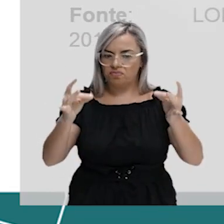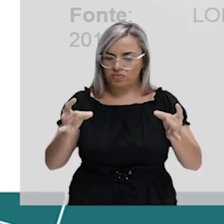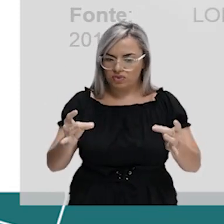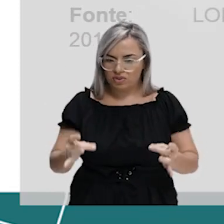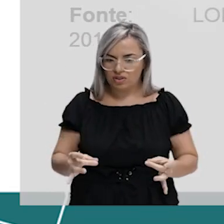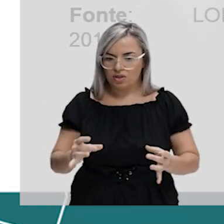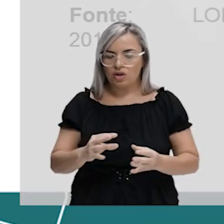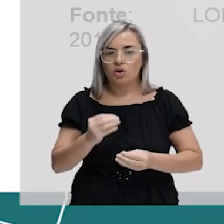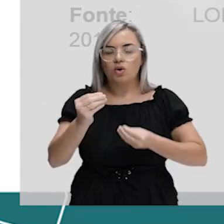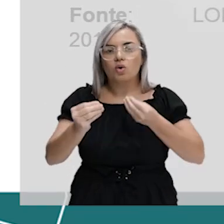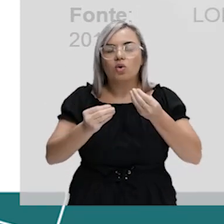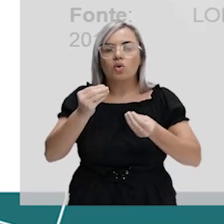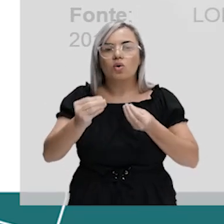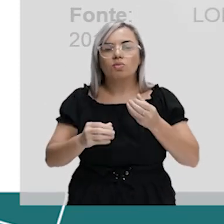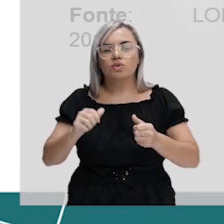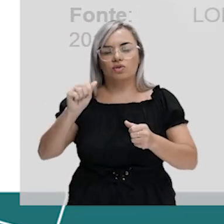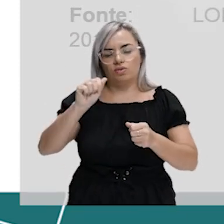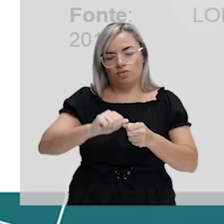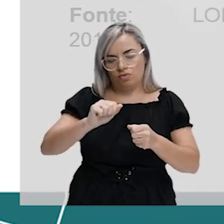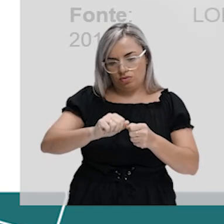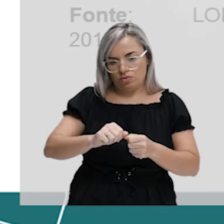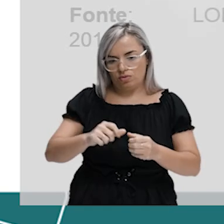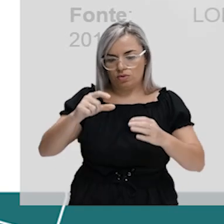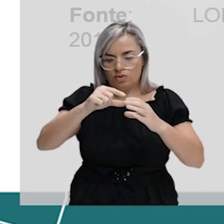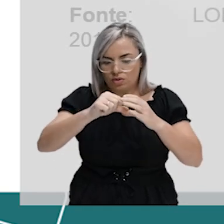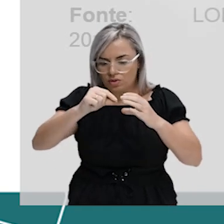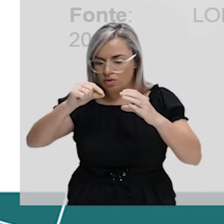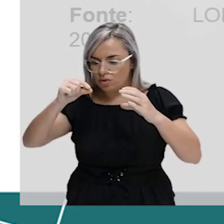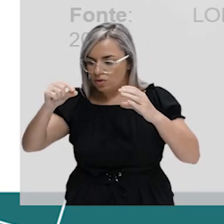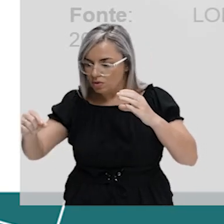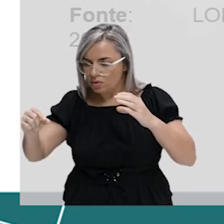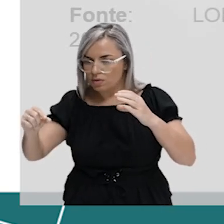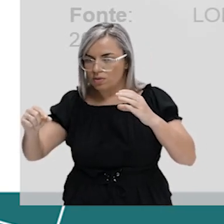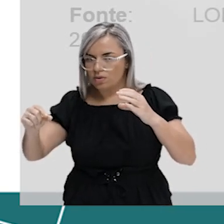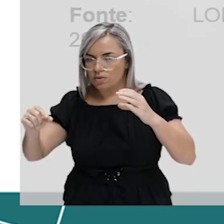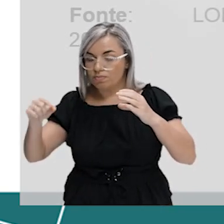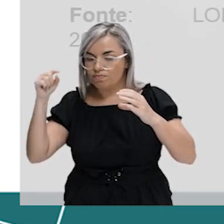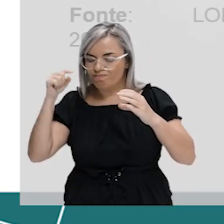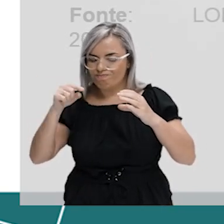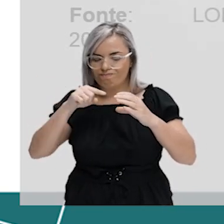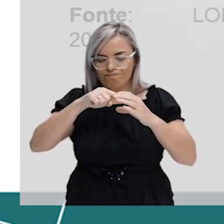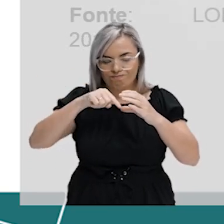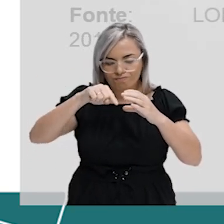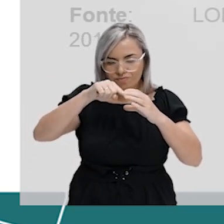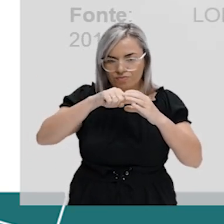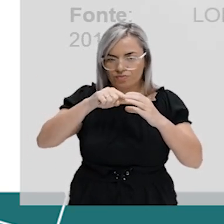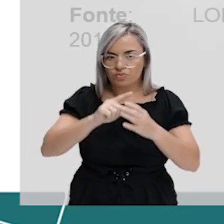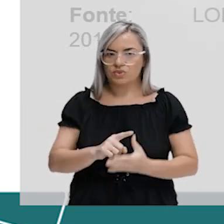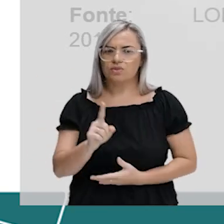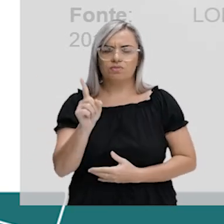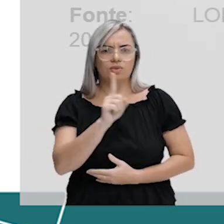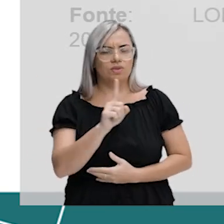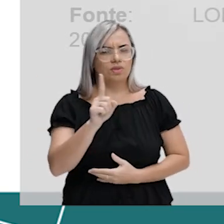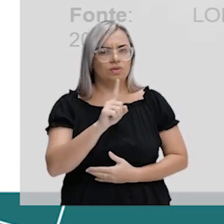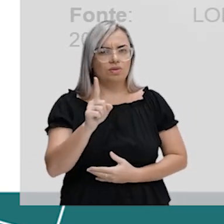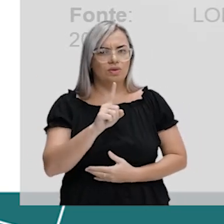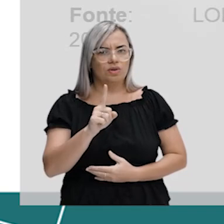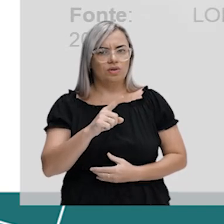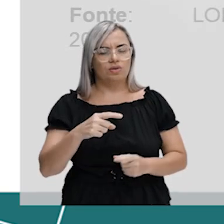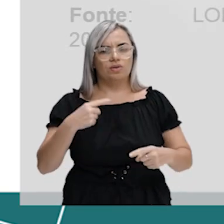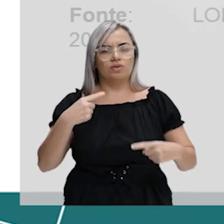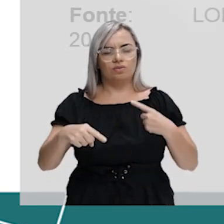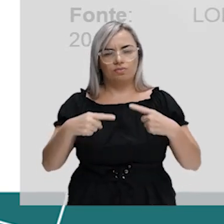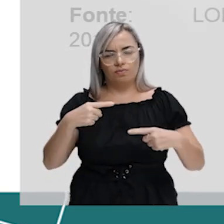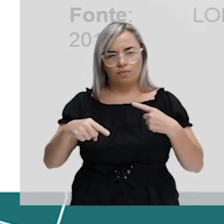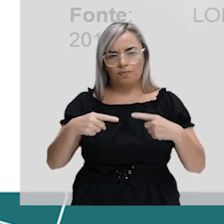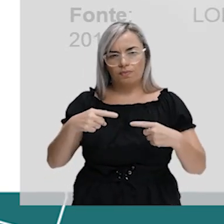o DNA de determinadas células, tá? Esse aqui não é o nosso ponto de discussão. Nosso